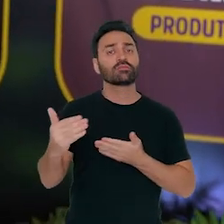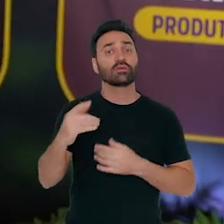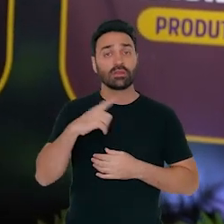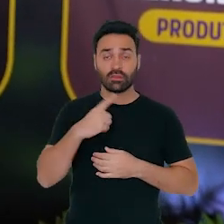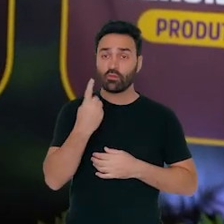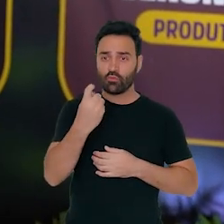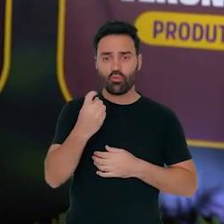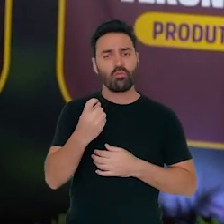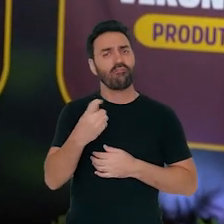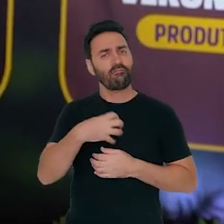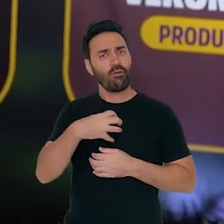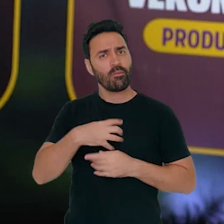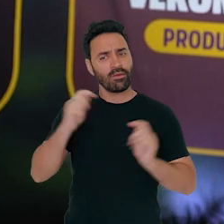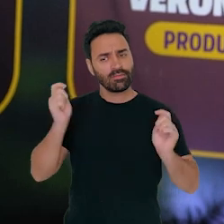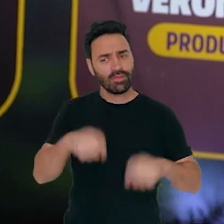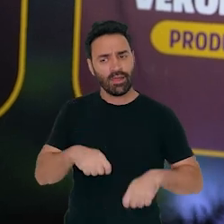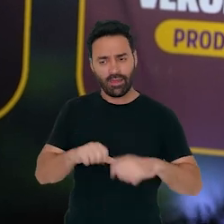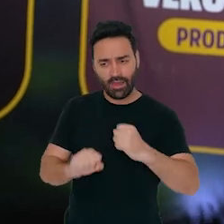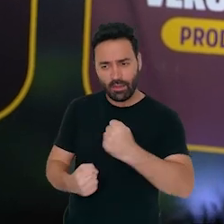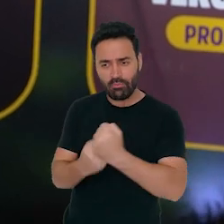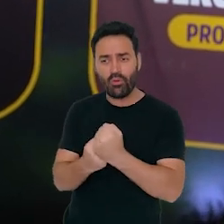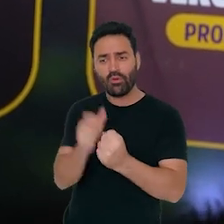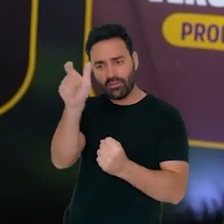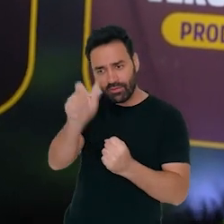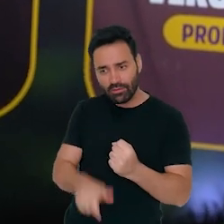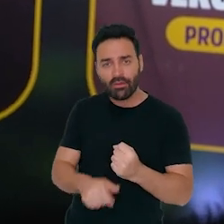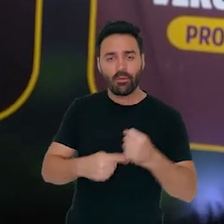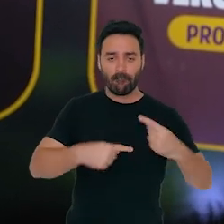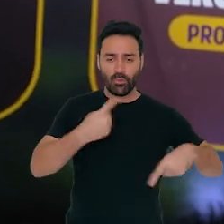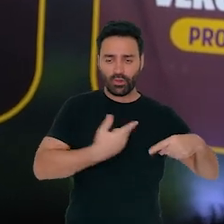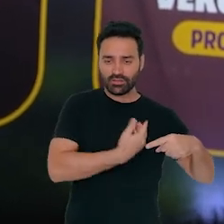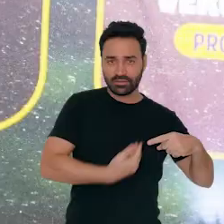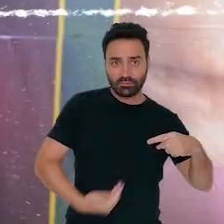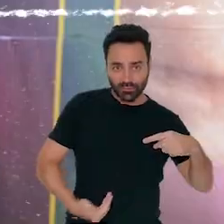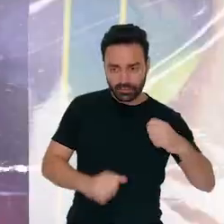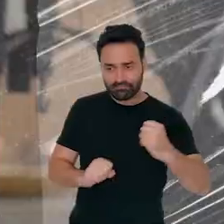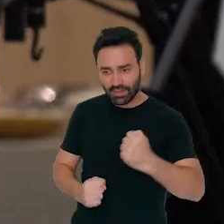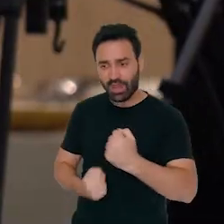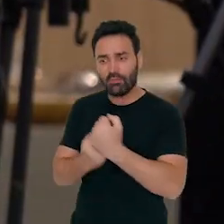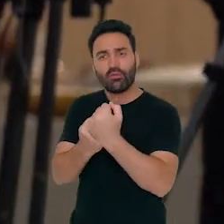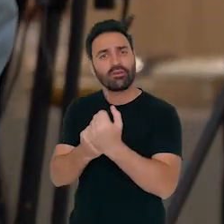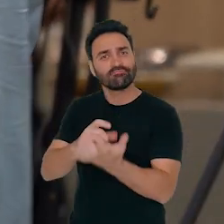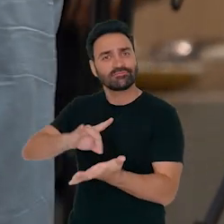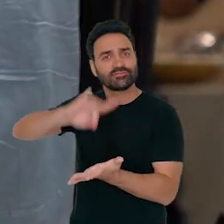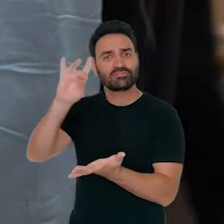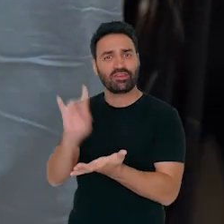que as políticas públicas venham a acontecer de verdade nas cadeias produtivas.